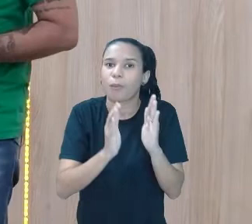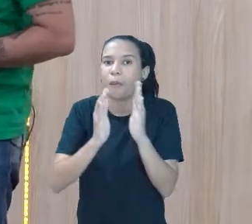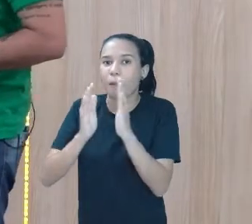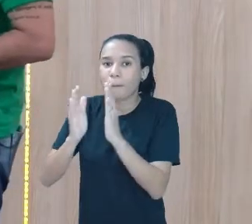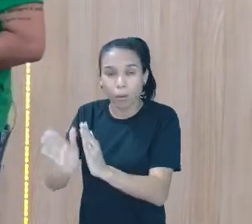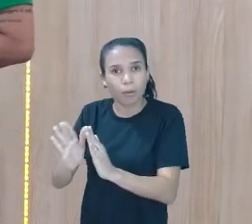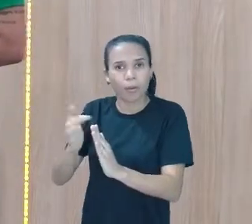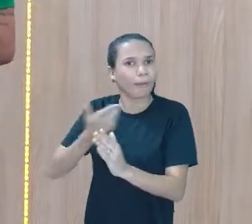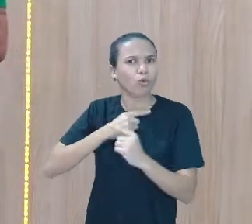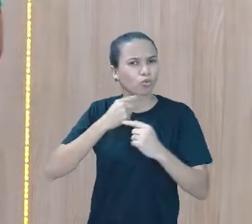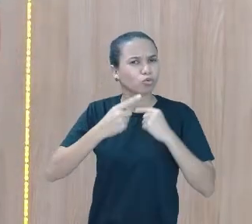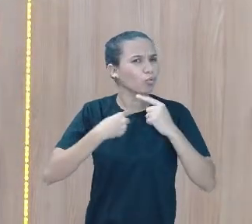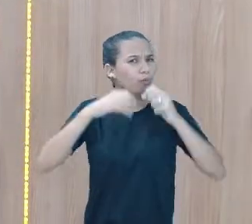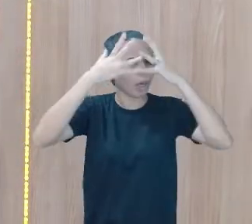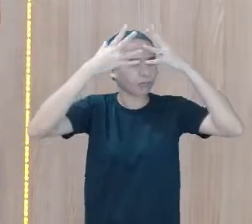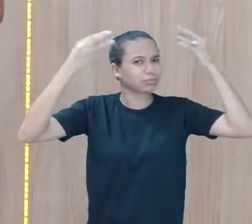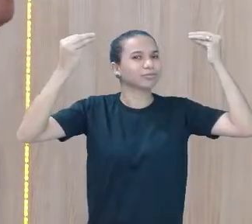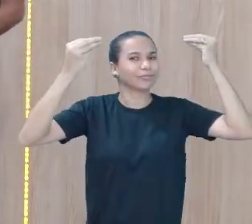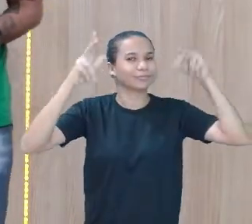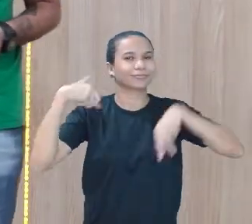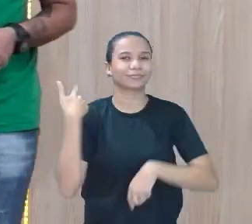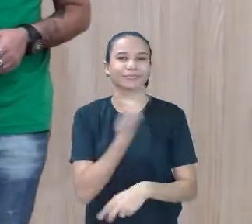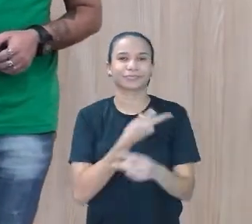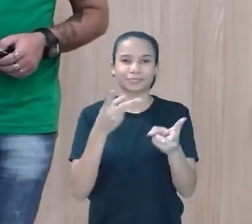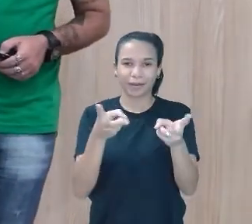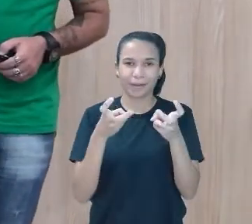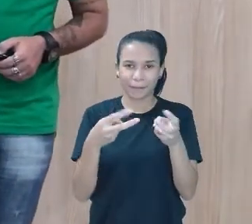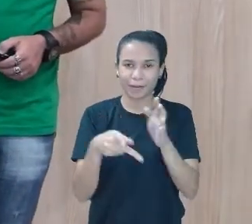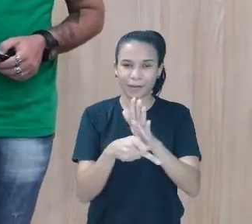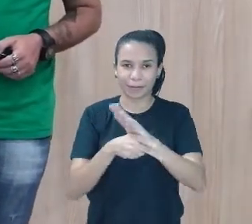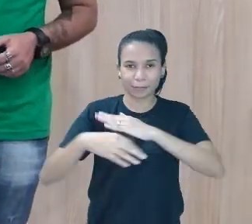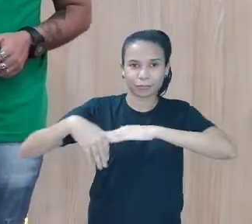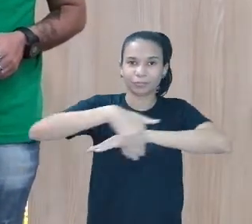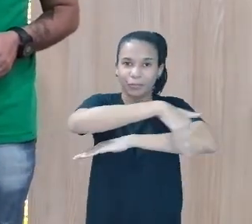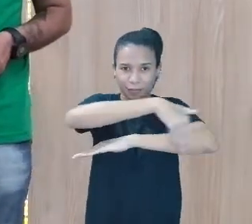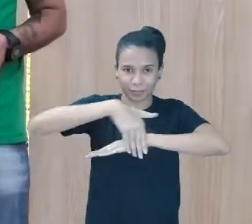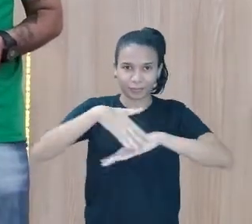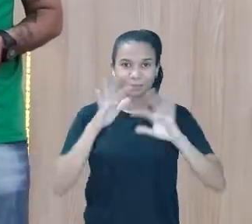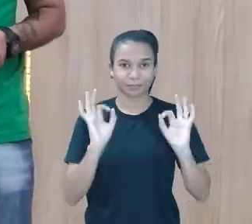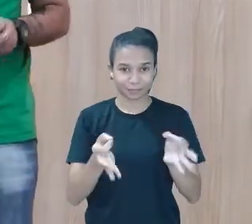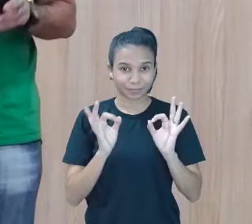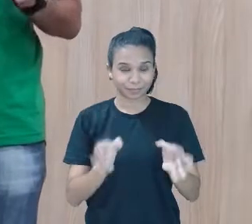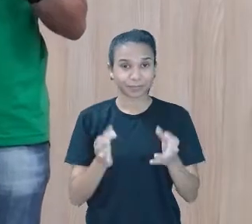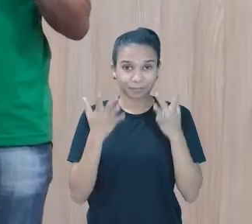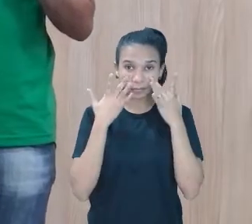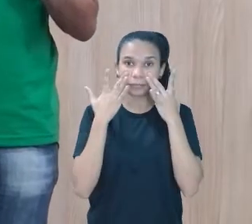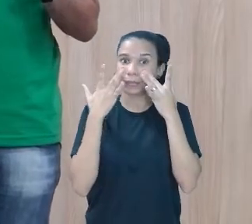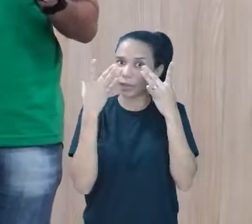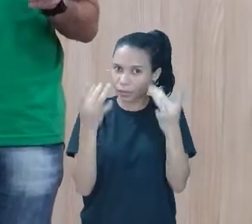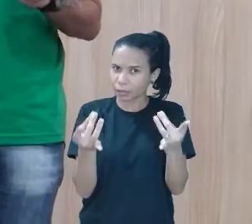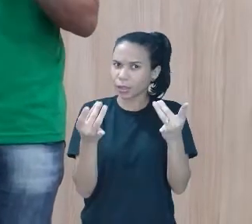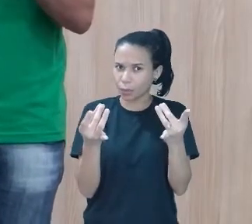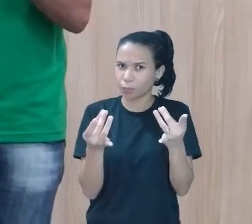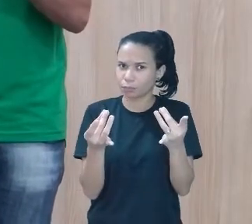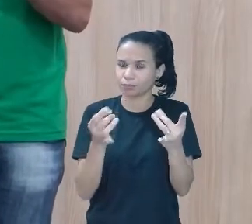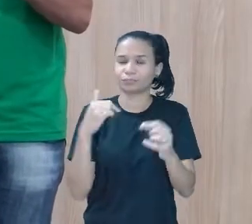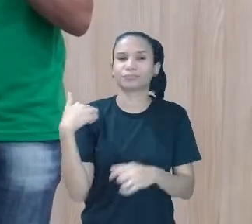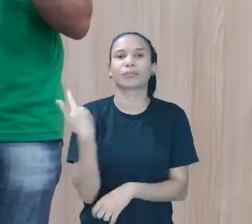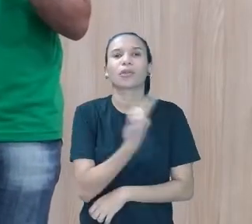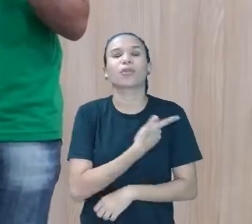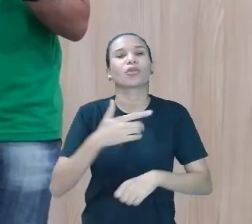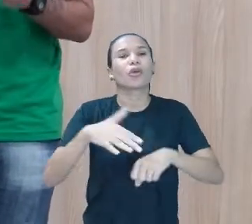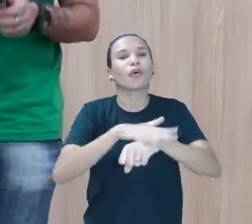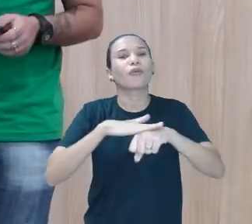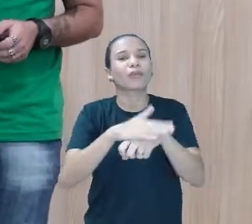de como é que a gente identifica essas frações numa reta numérica, tá certo? Então presta bem atenção que o que a gente